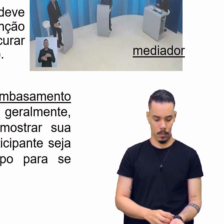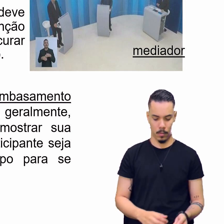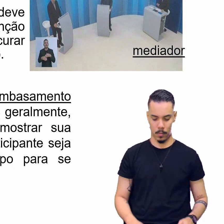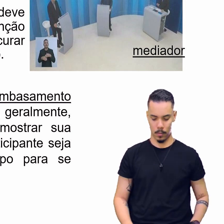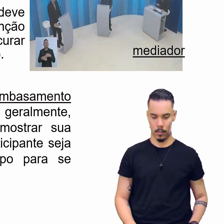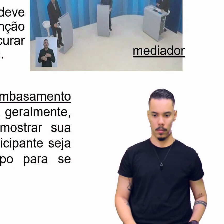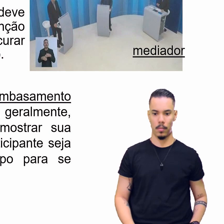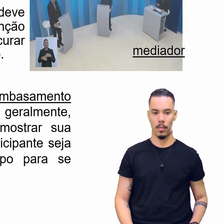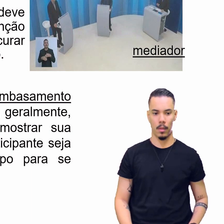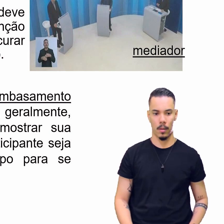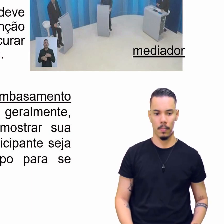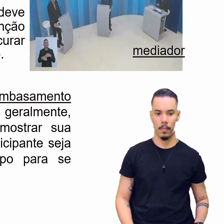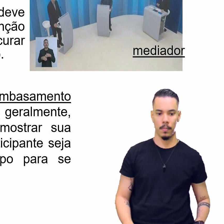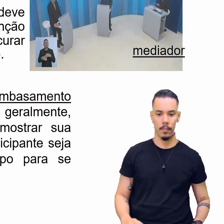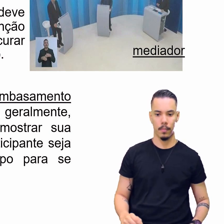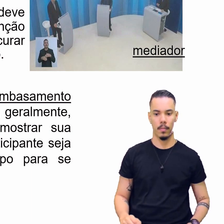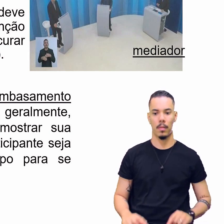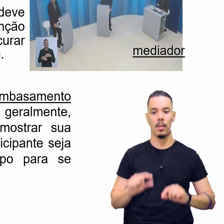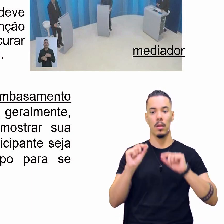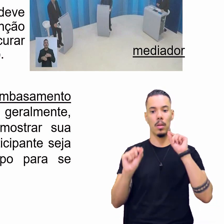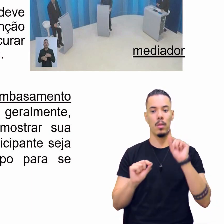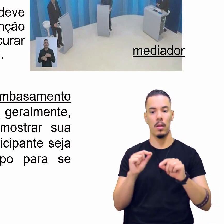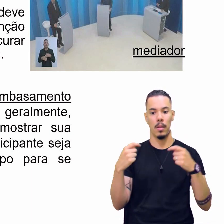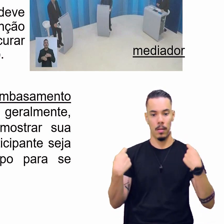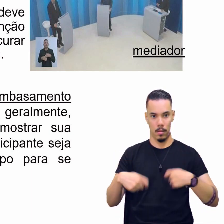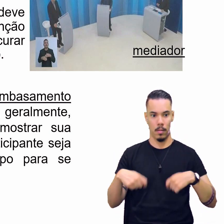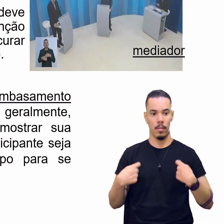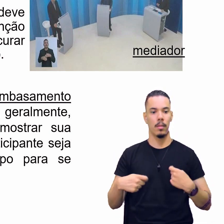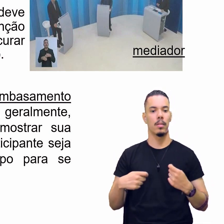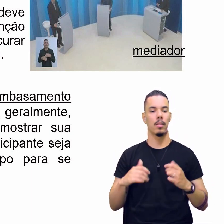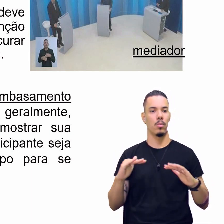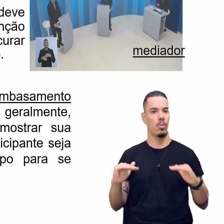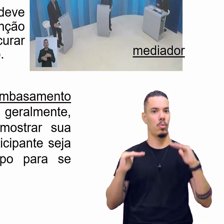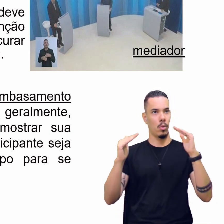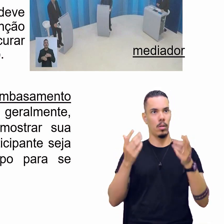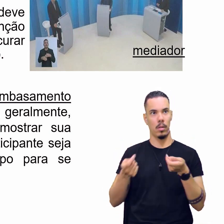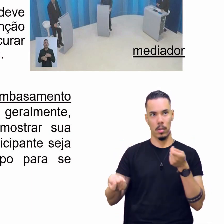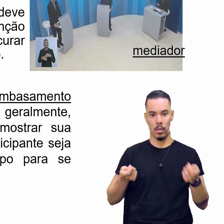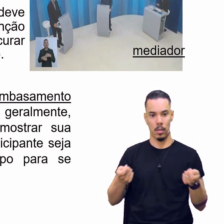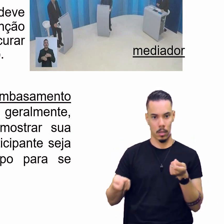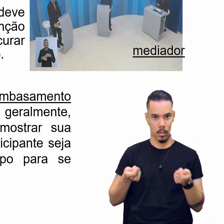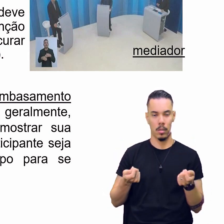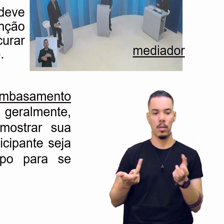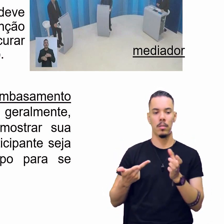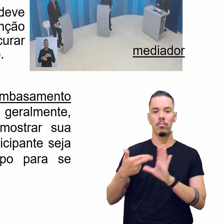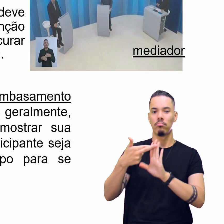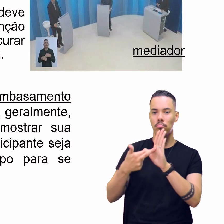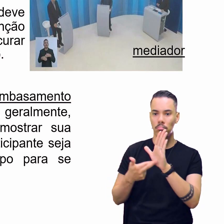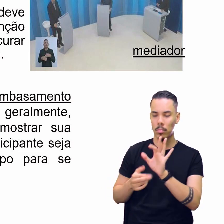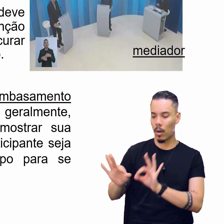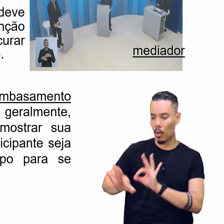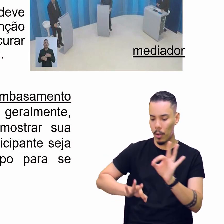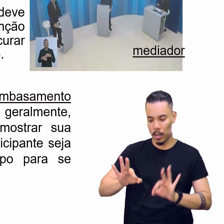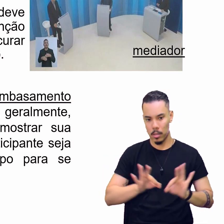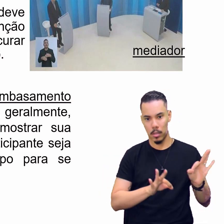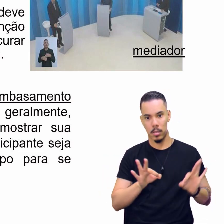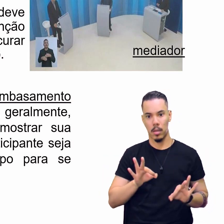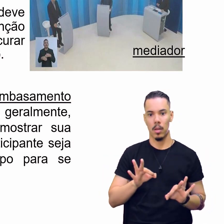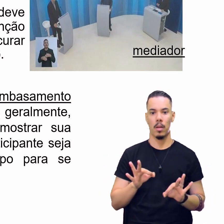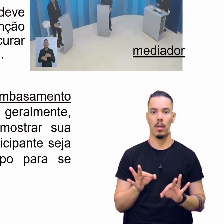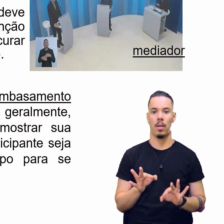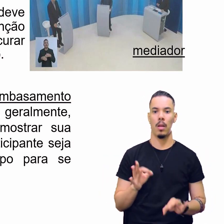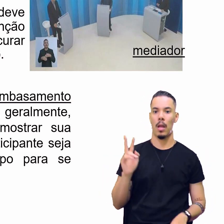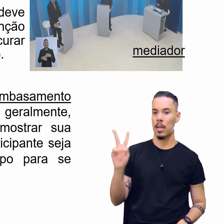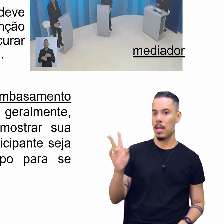o que é necessário, né? Tem que manter o nível de organização, como você está vendo aqui. Mais de 2 pessoas para começar